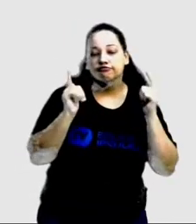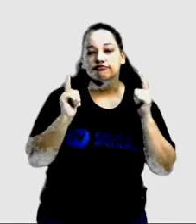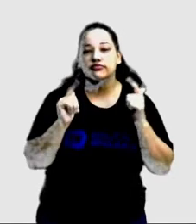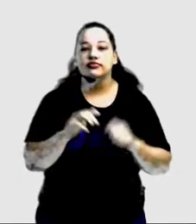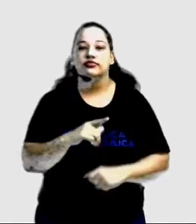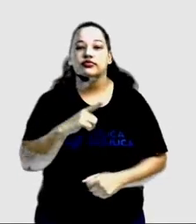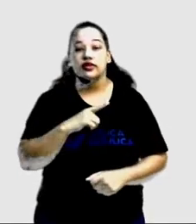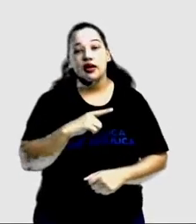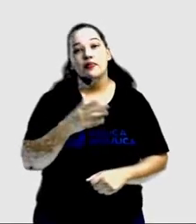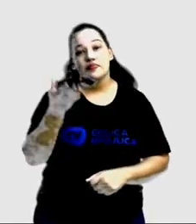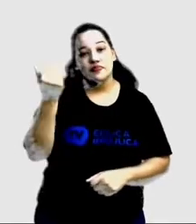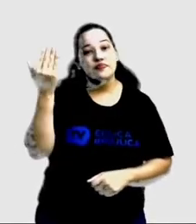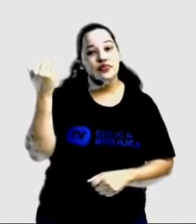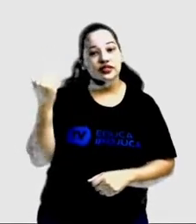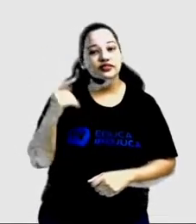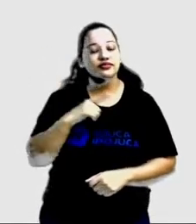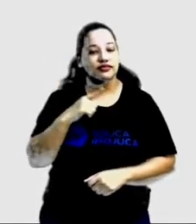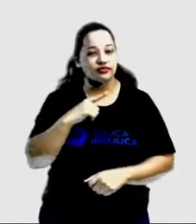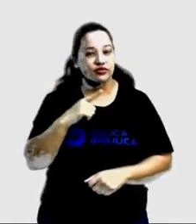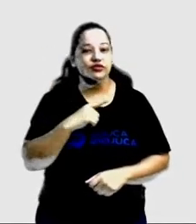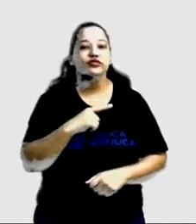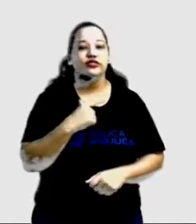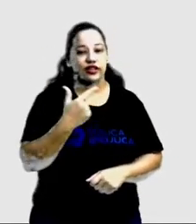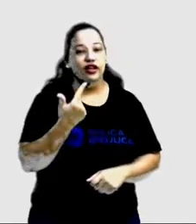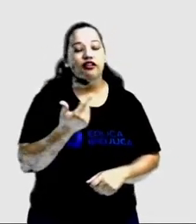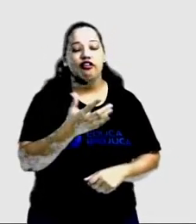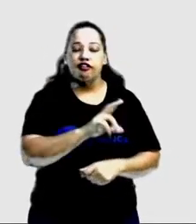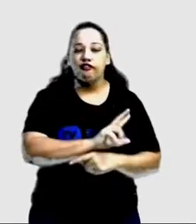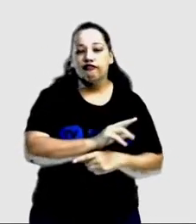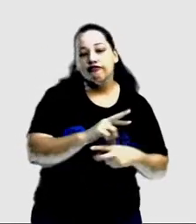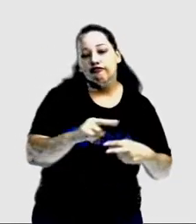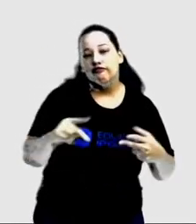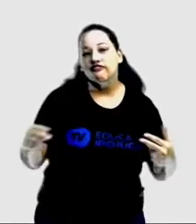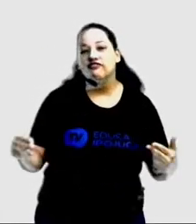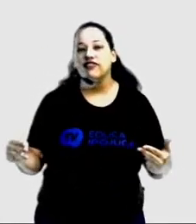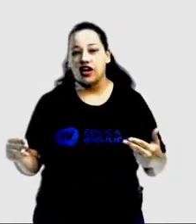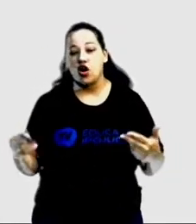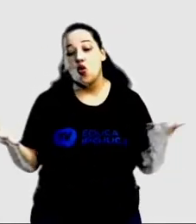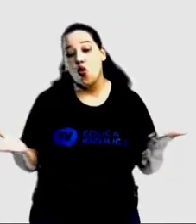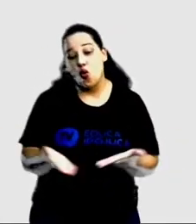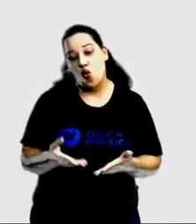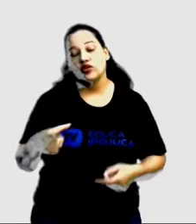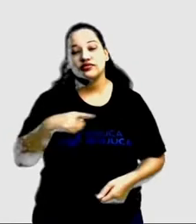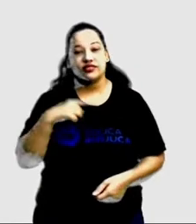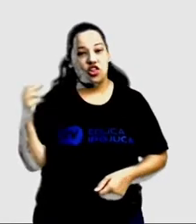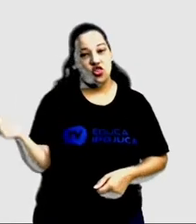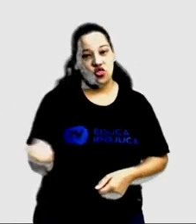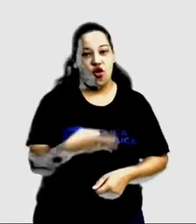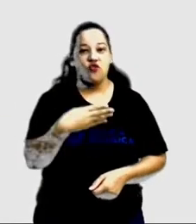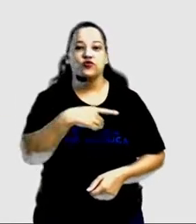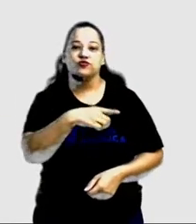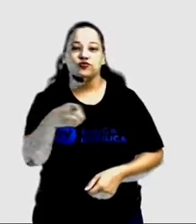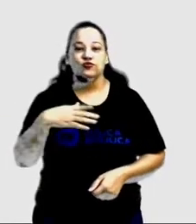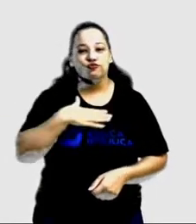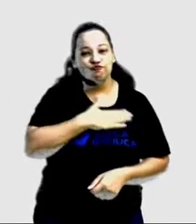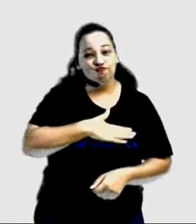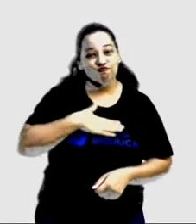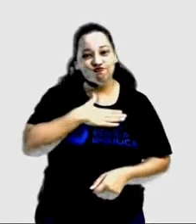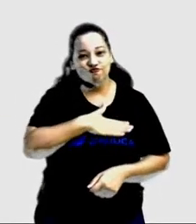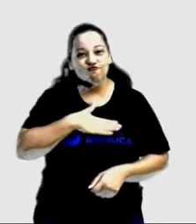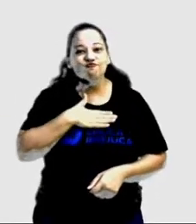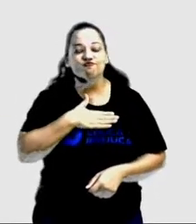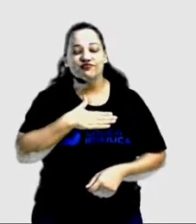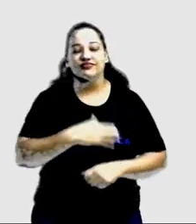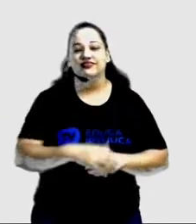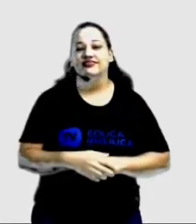de Indiana Jones, mas vocês hoje já têm outros filmes de aventura que vocês estão seguindo e assistindo por